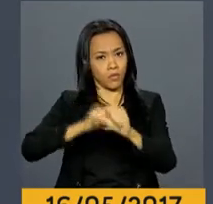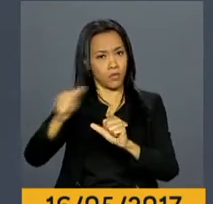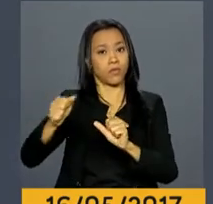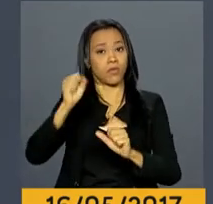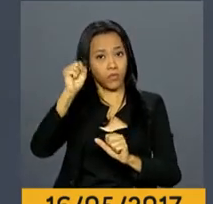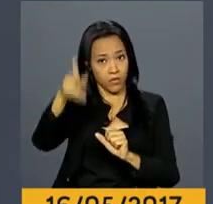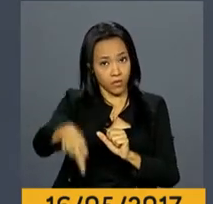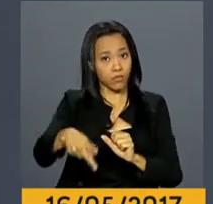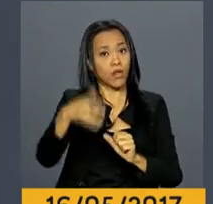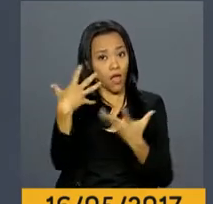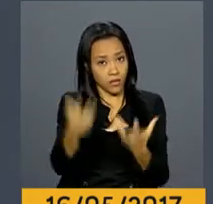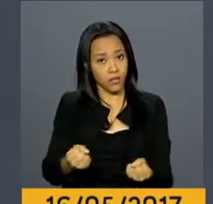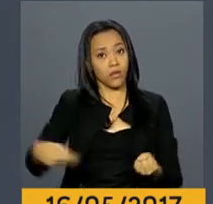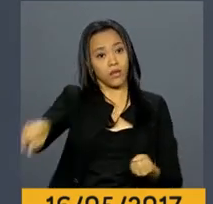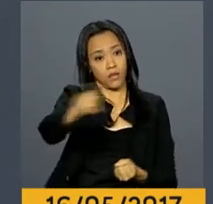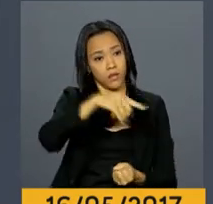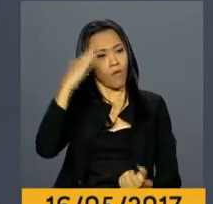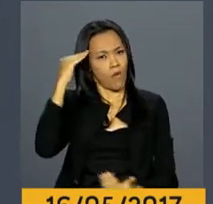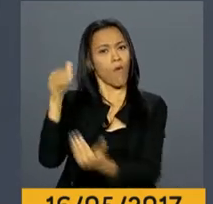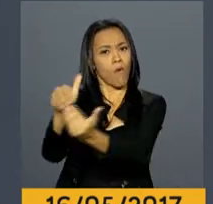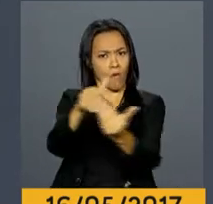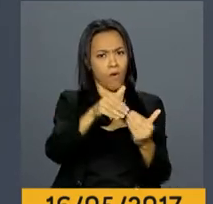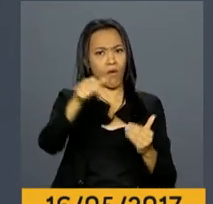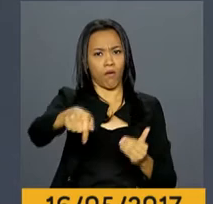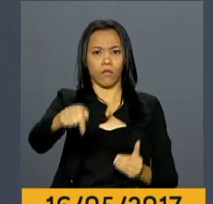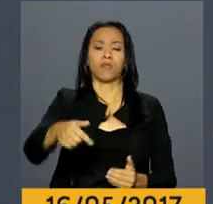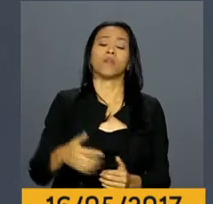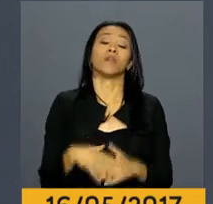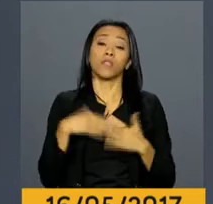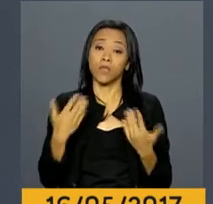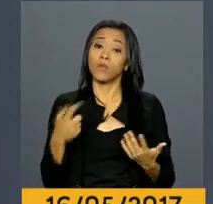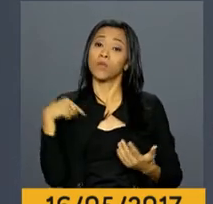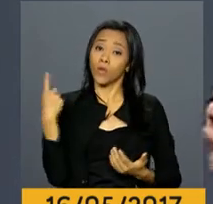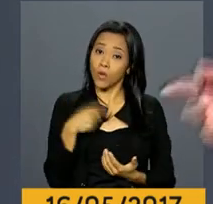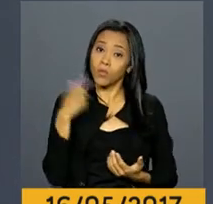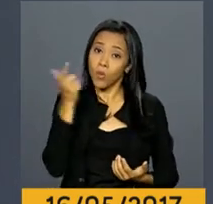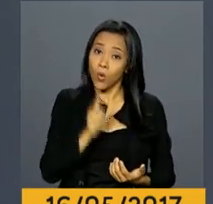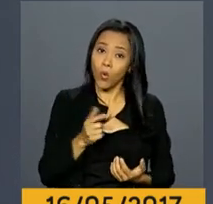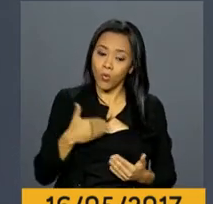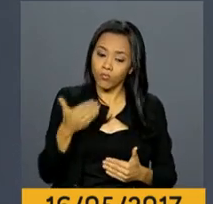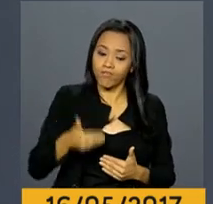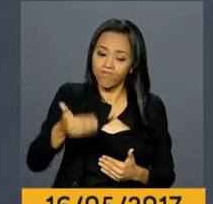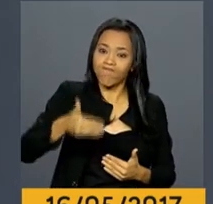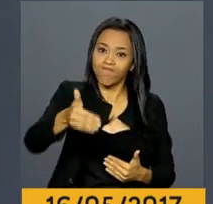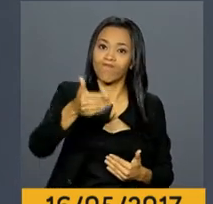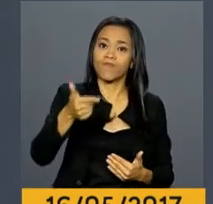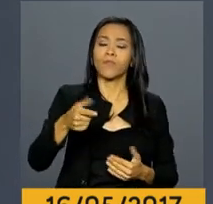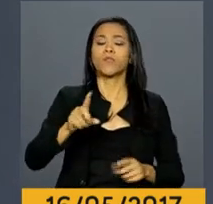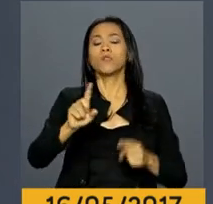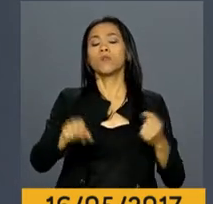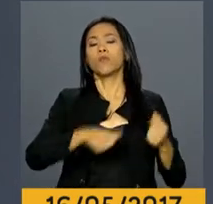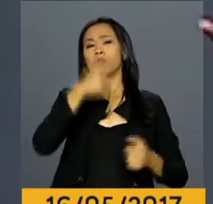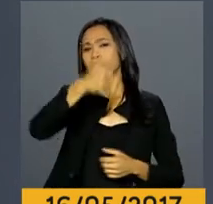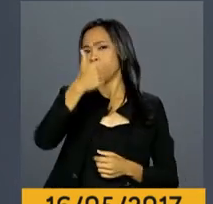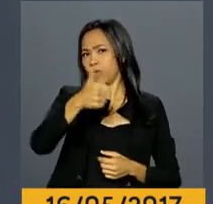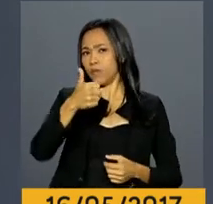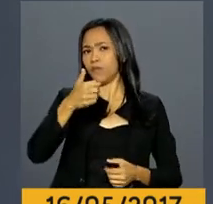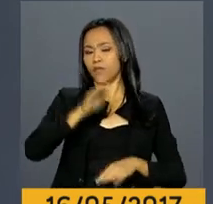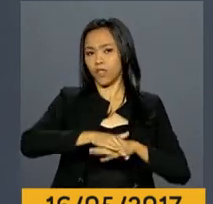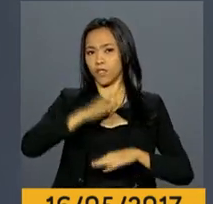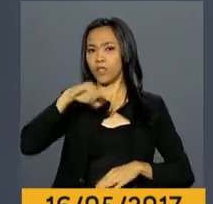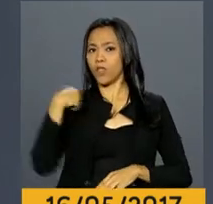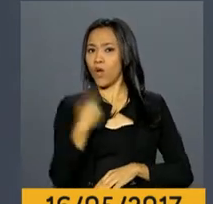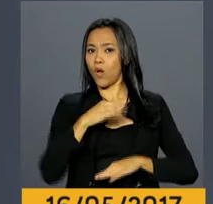eu, nós estamos caminhando para isso. O primeiro passo que nós demos, eu vou recordar